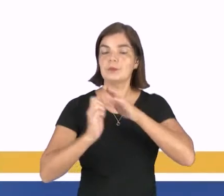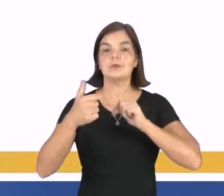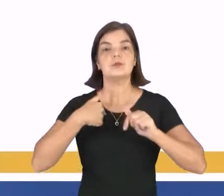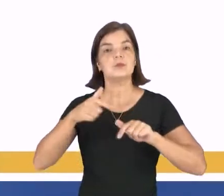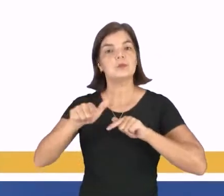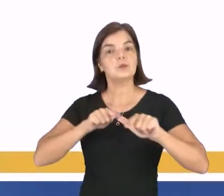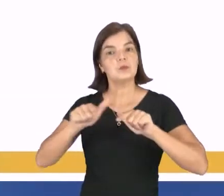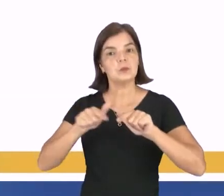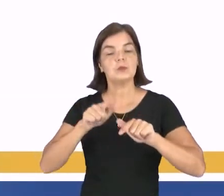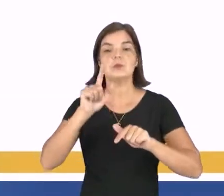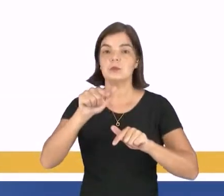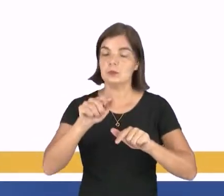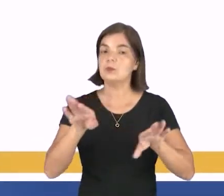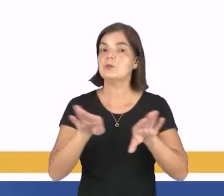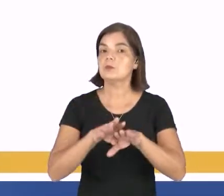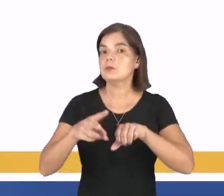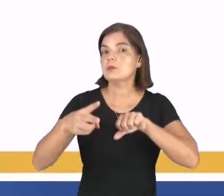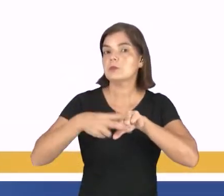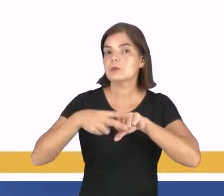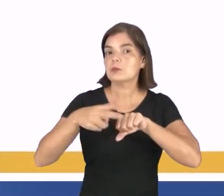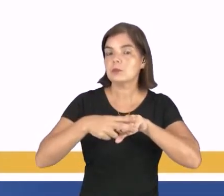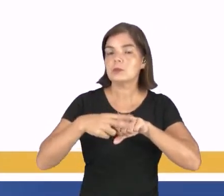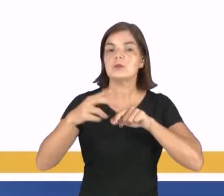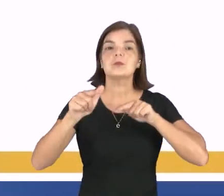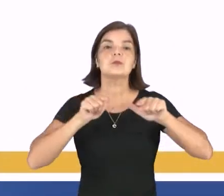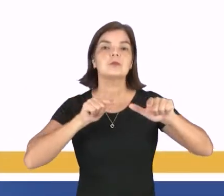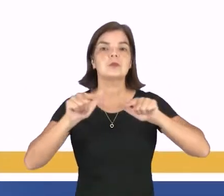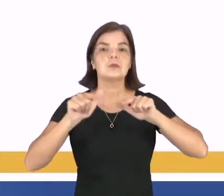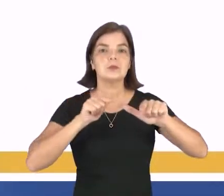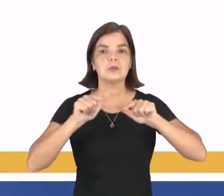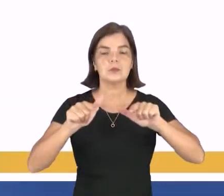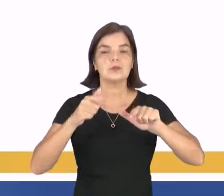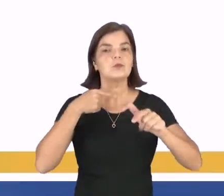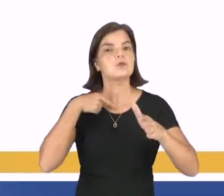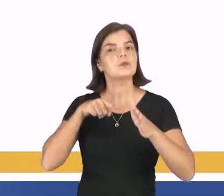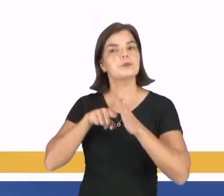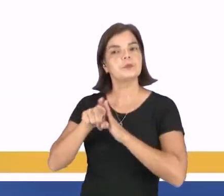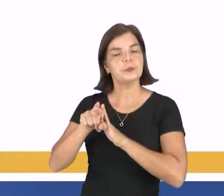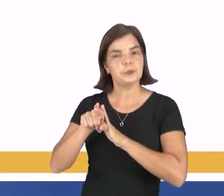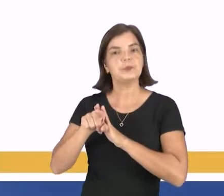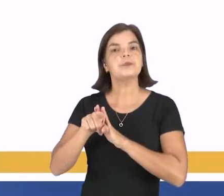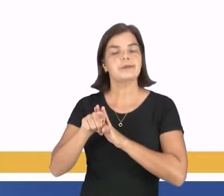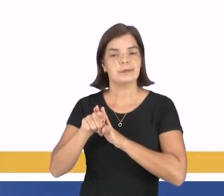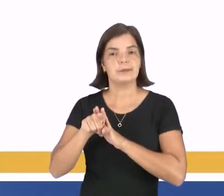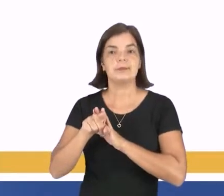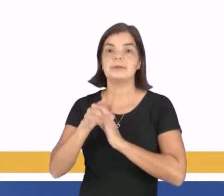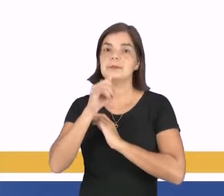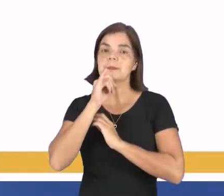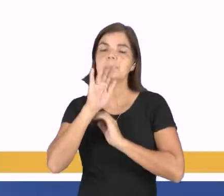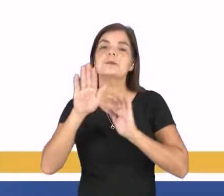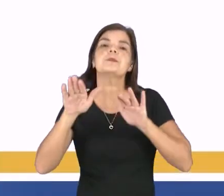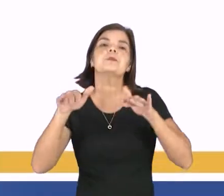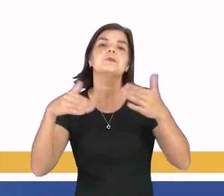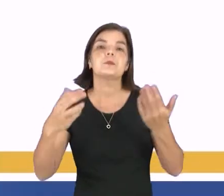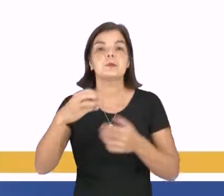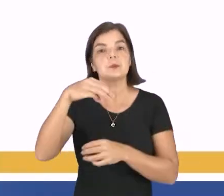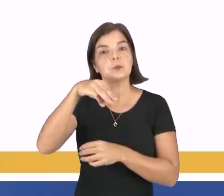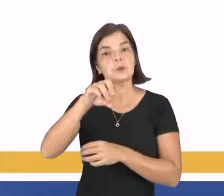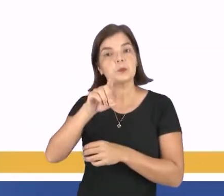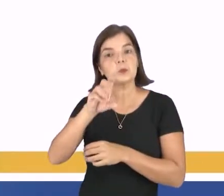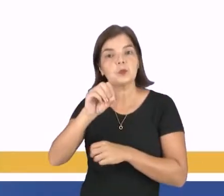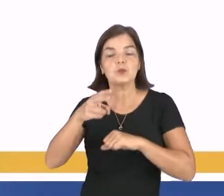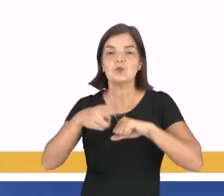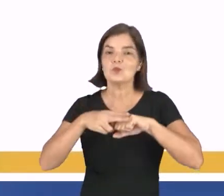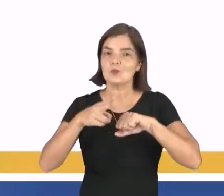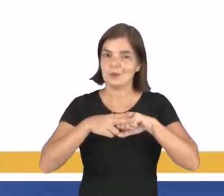então essa forma verbal trabalho quando perguntar quando for perguntado Qual o modo desse verbo